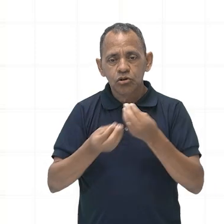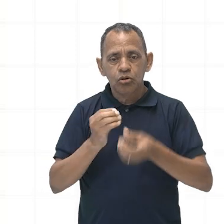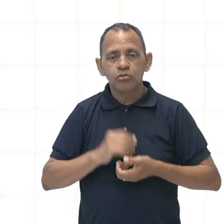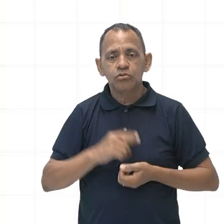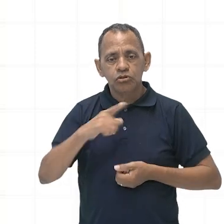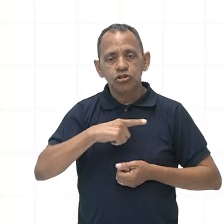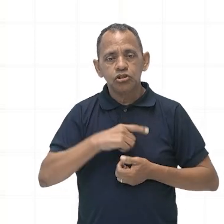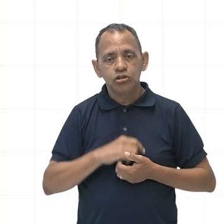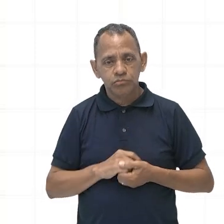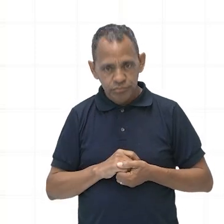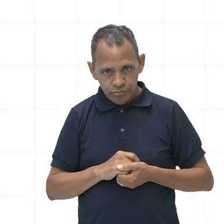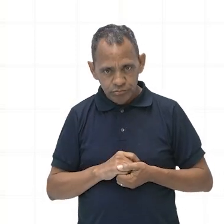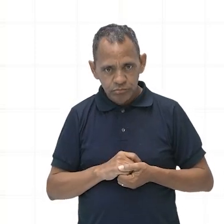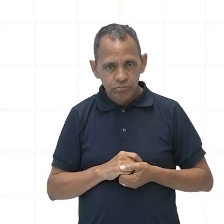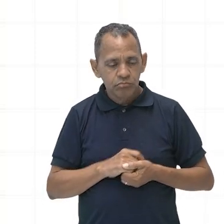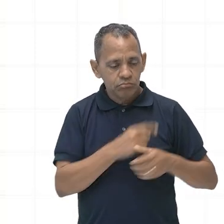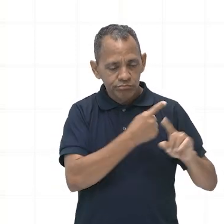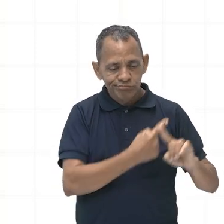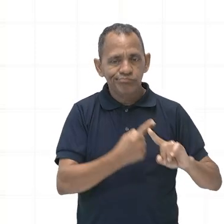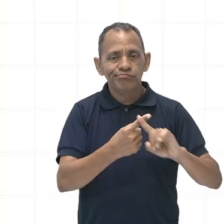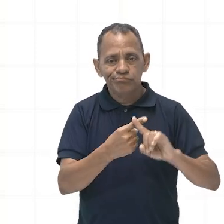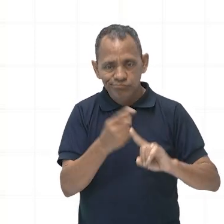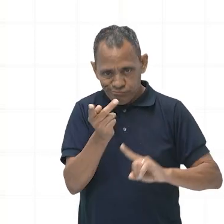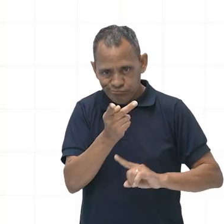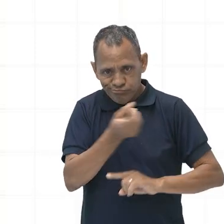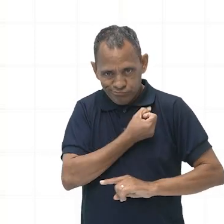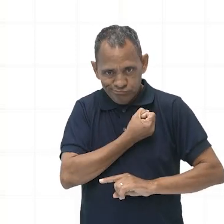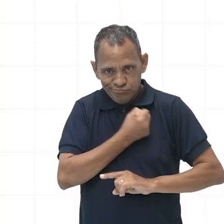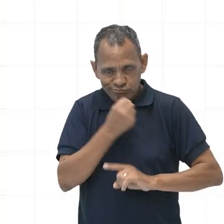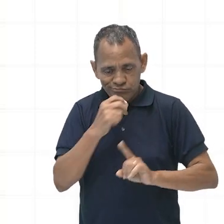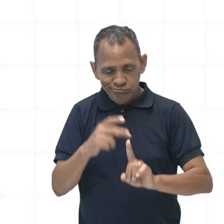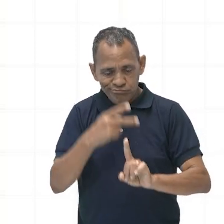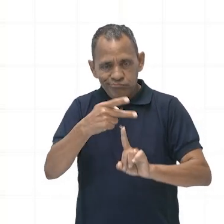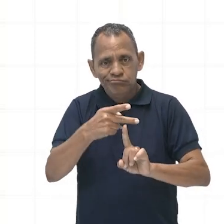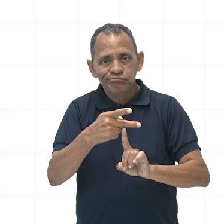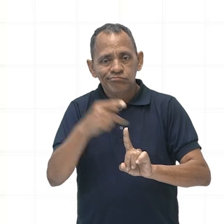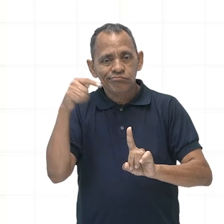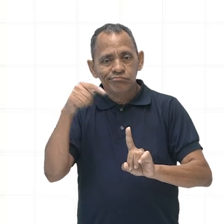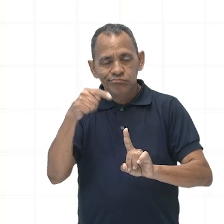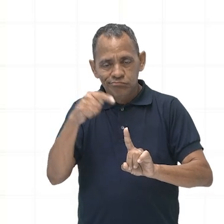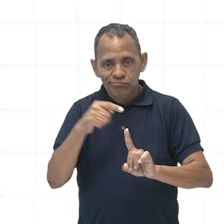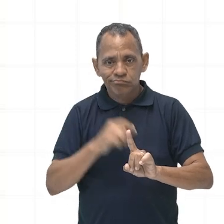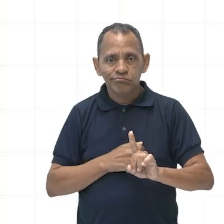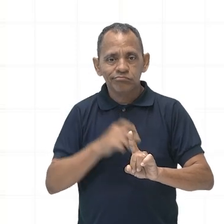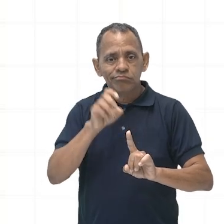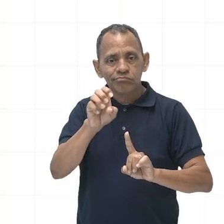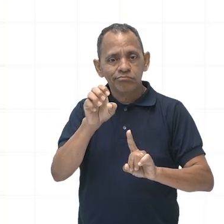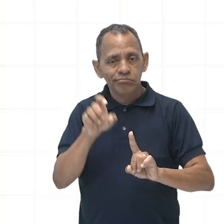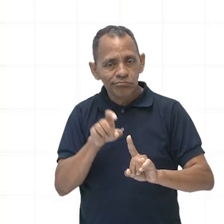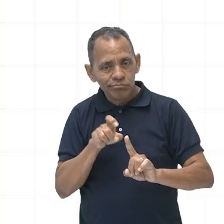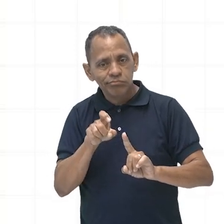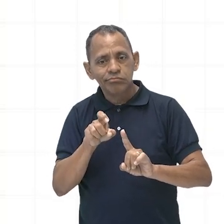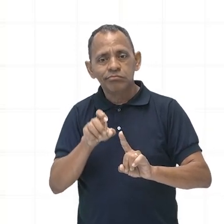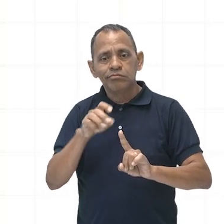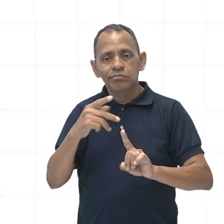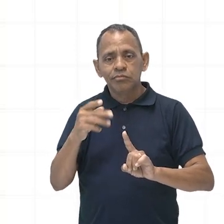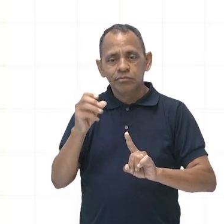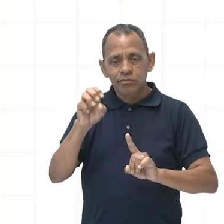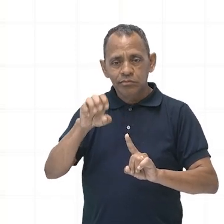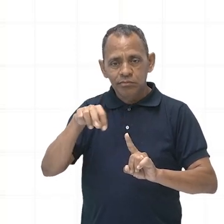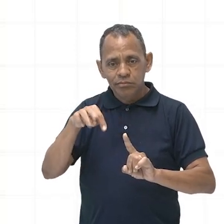produto, ou seja, a multiplicação de 2 números elevado a um expoente? Significa que vai ser esse expoente